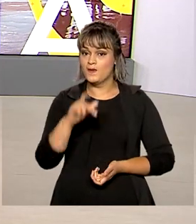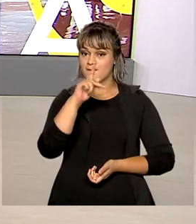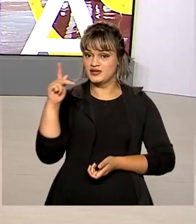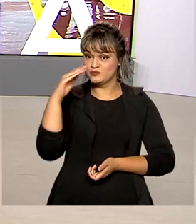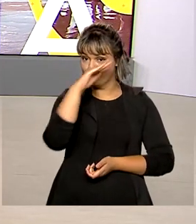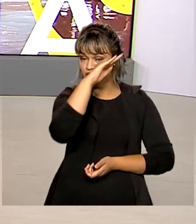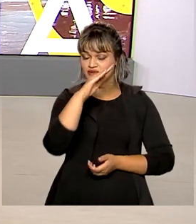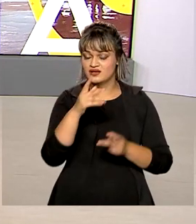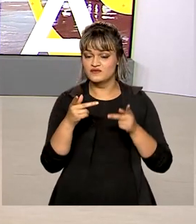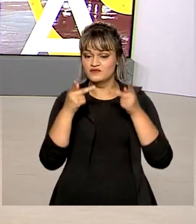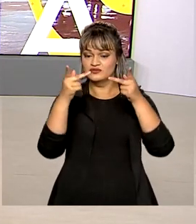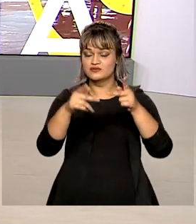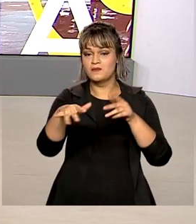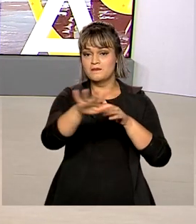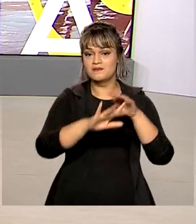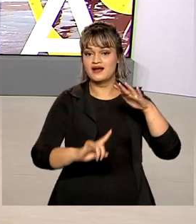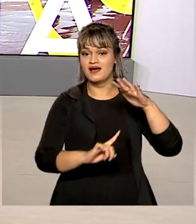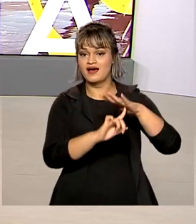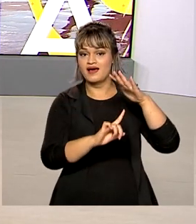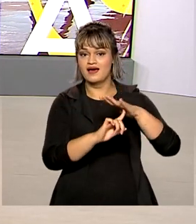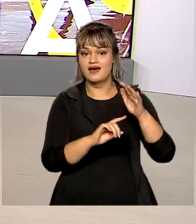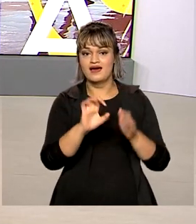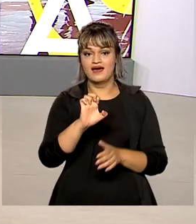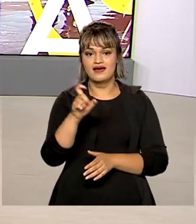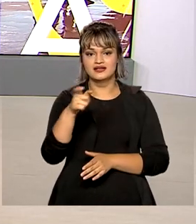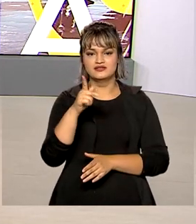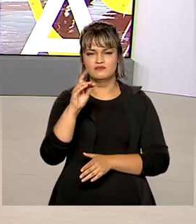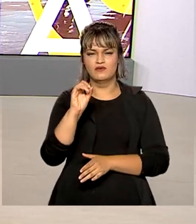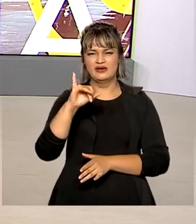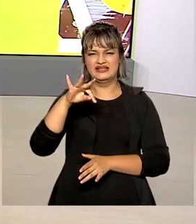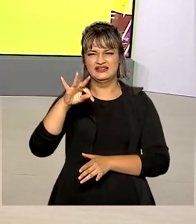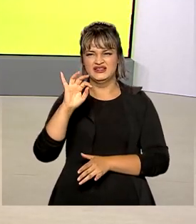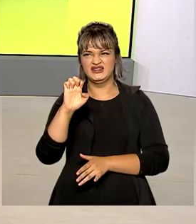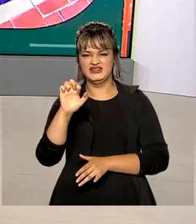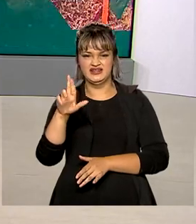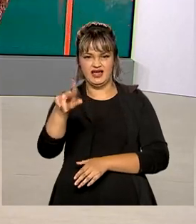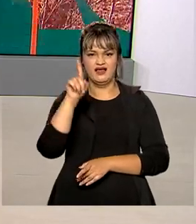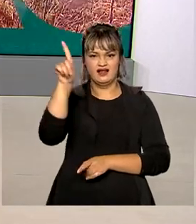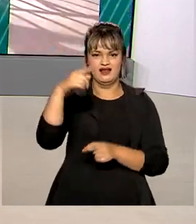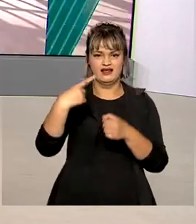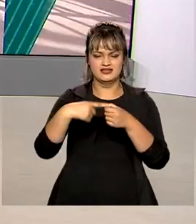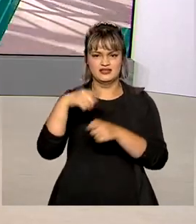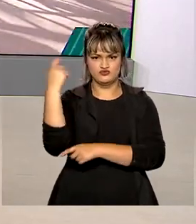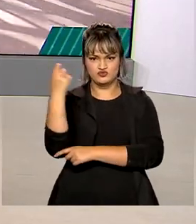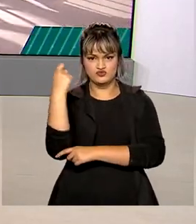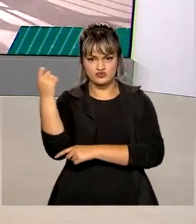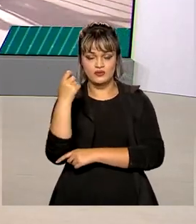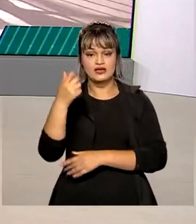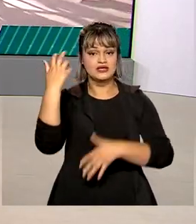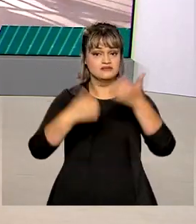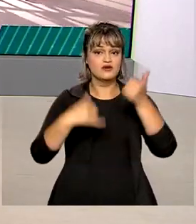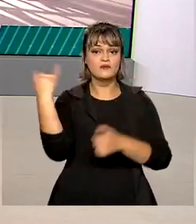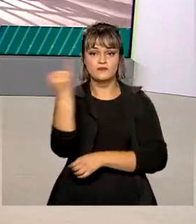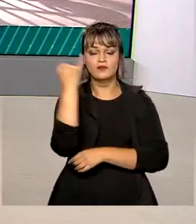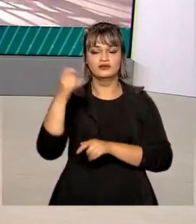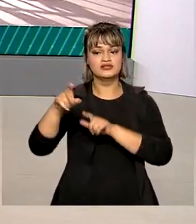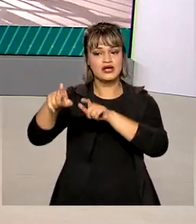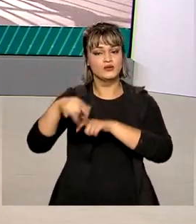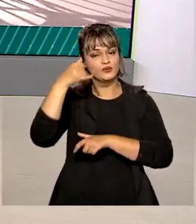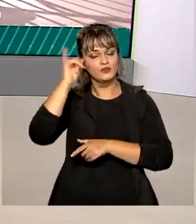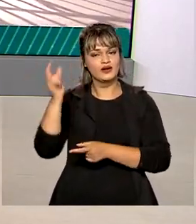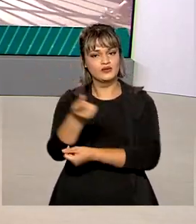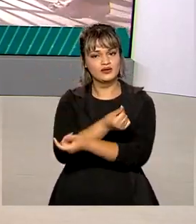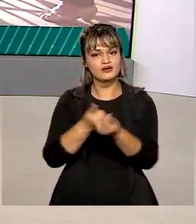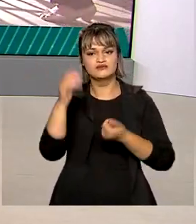O presidente Jair Bolsonaro visitou a Expo Inter em Esteio, no Rio Grande do Sul, e reforçou a importância do agronegócio para o